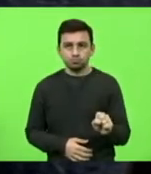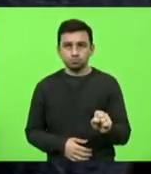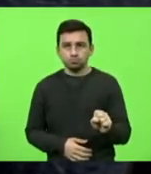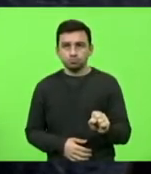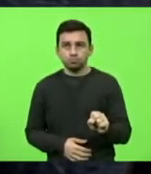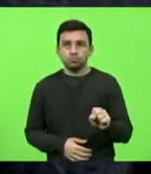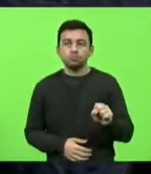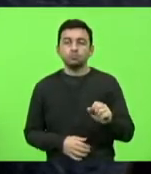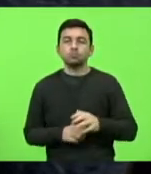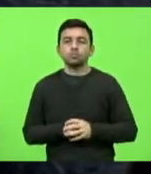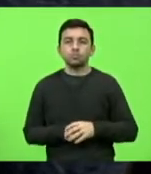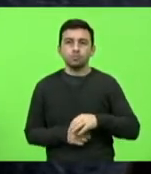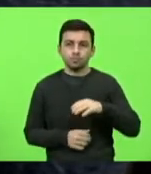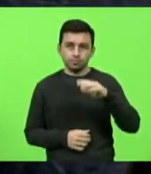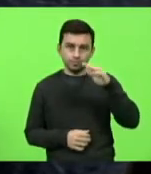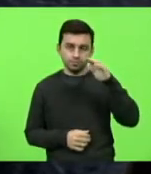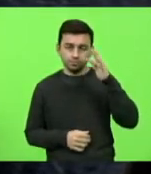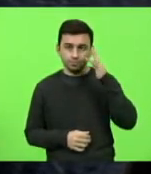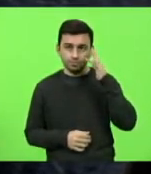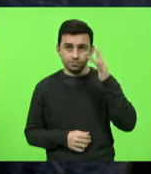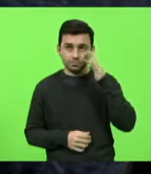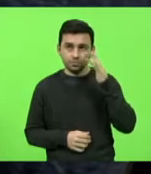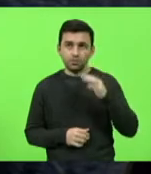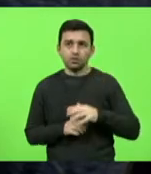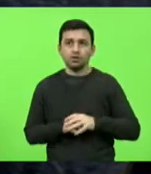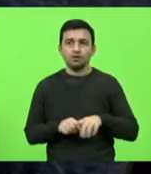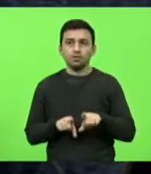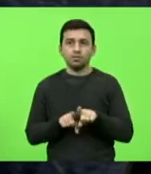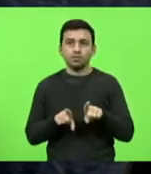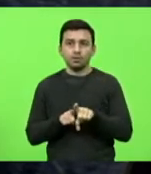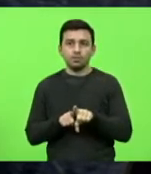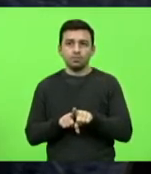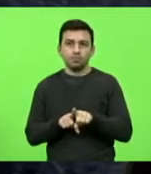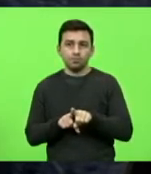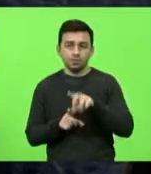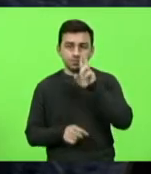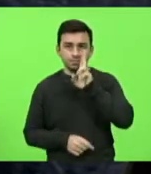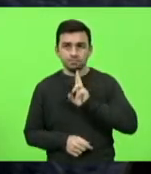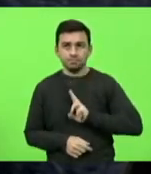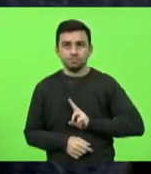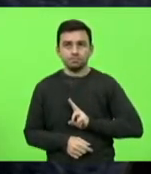Clodilar, Felipe Estevam, Kennedy Nunes e Ivan Nats.